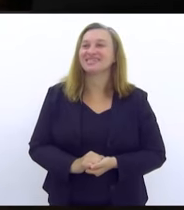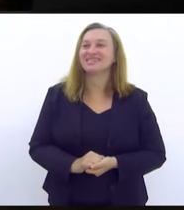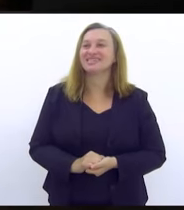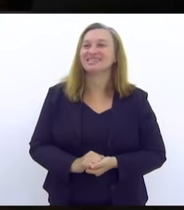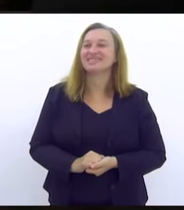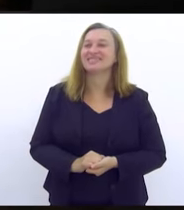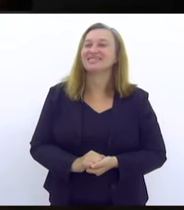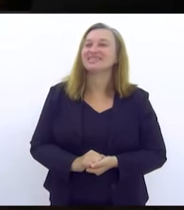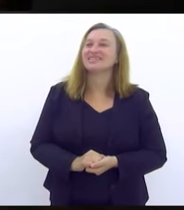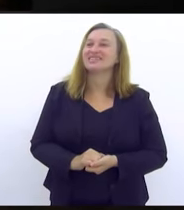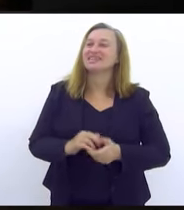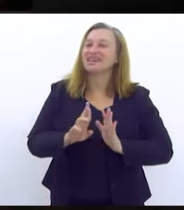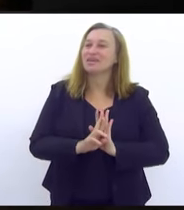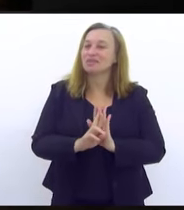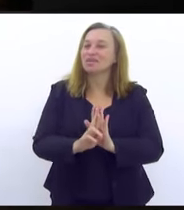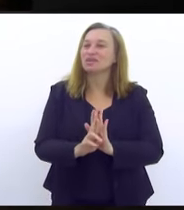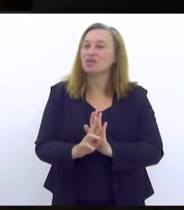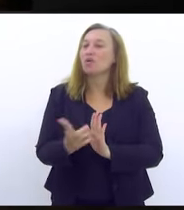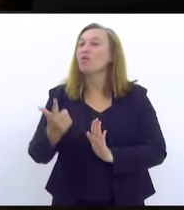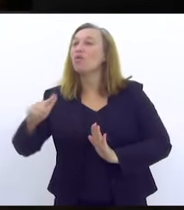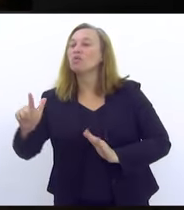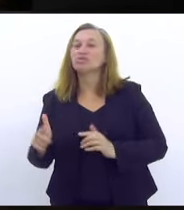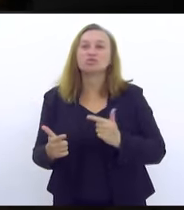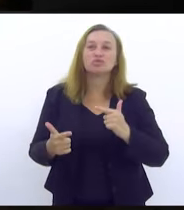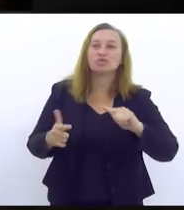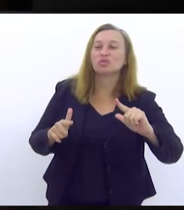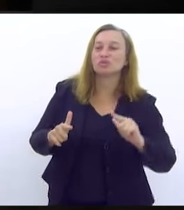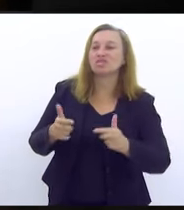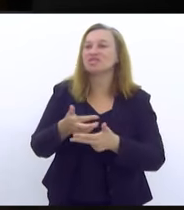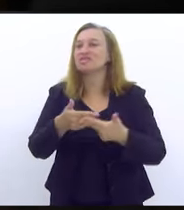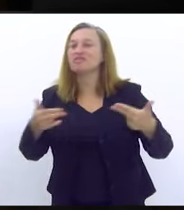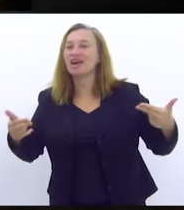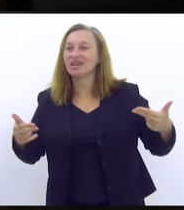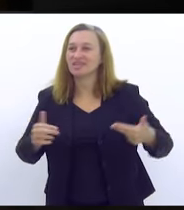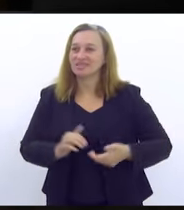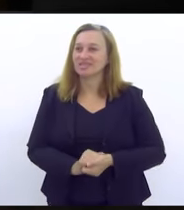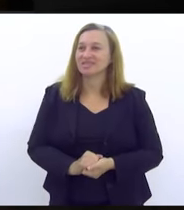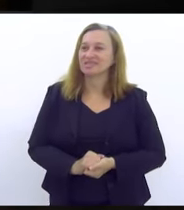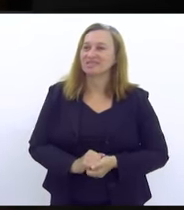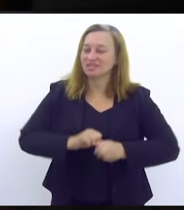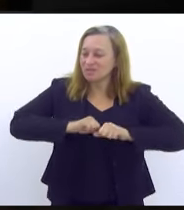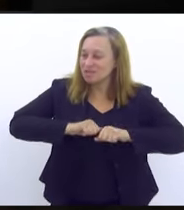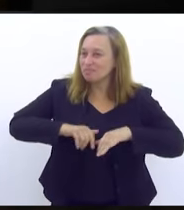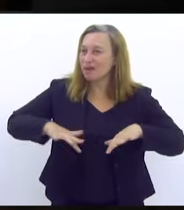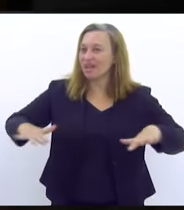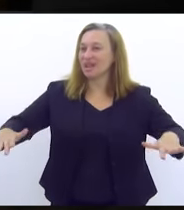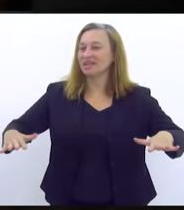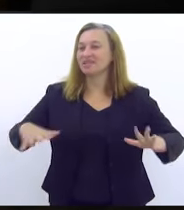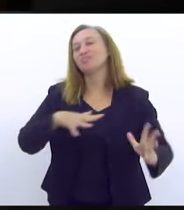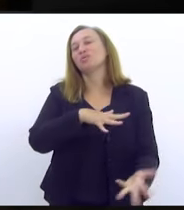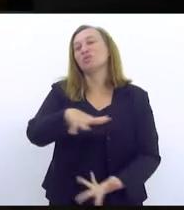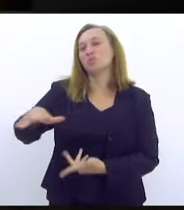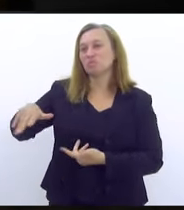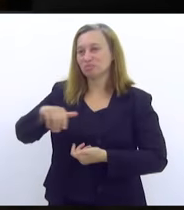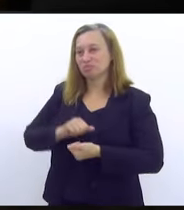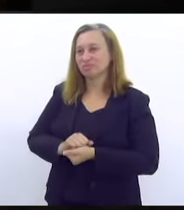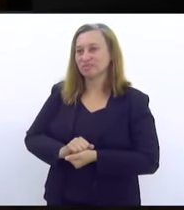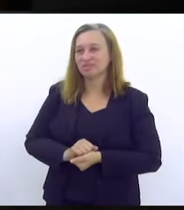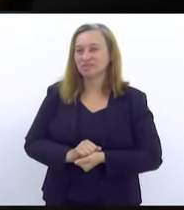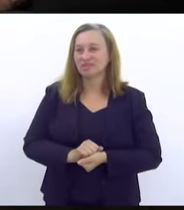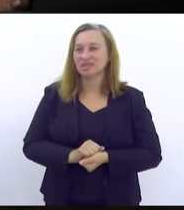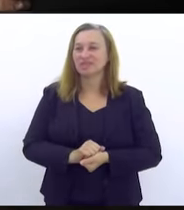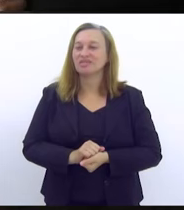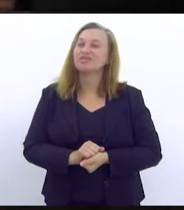assim como ele representa tantos outros milhares que estão espalhados pelo mundo, tanto